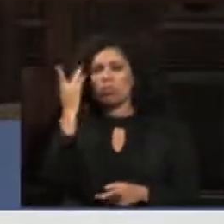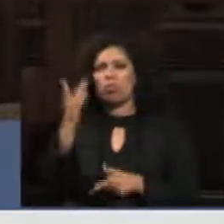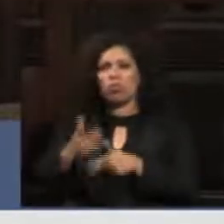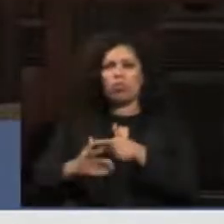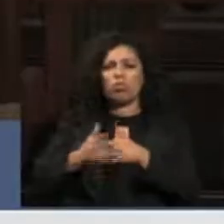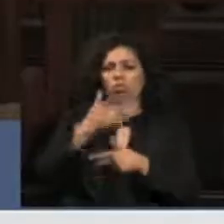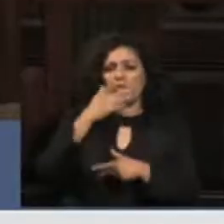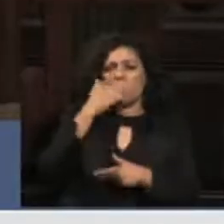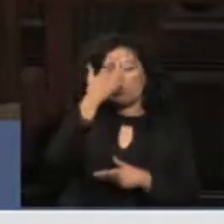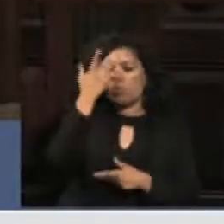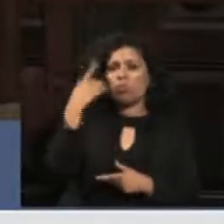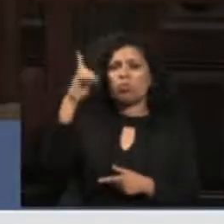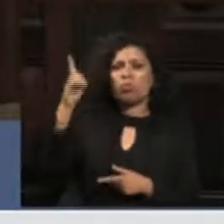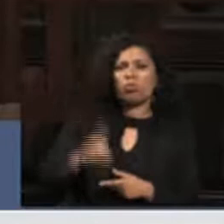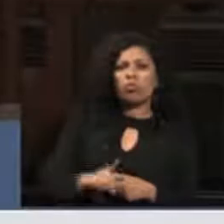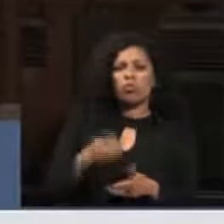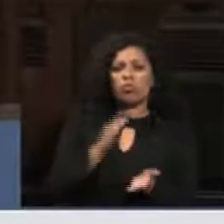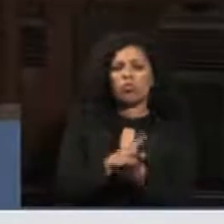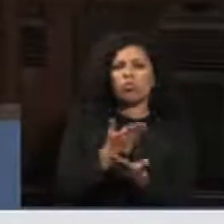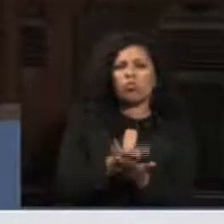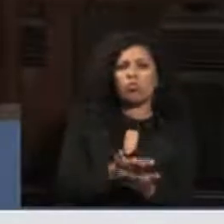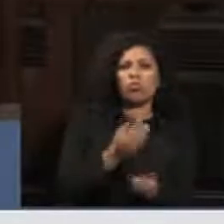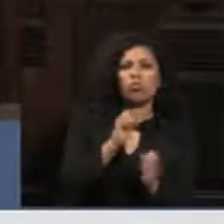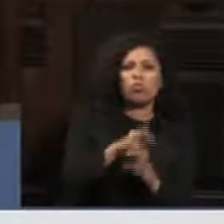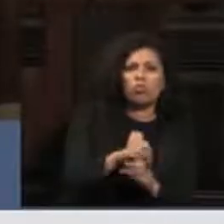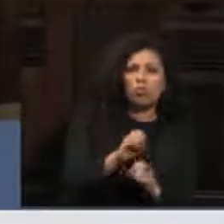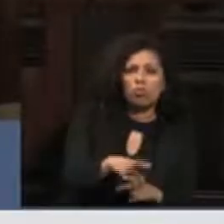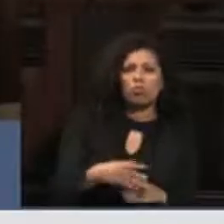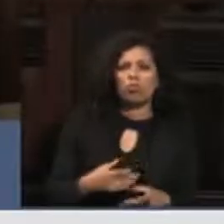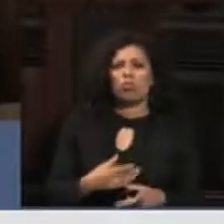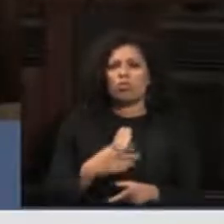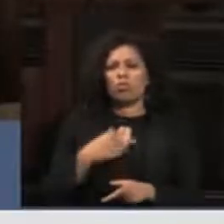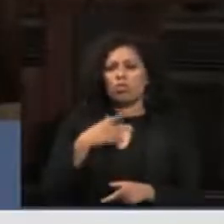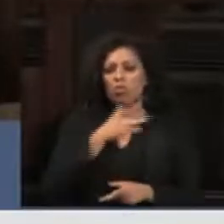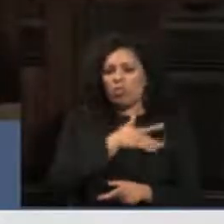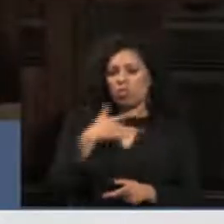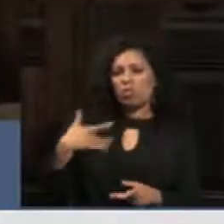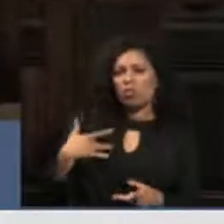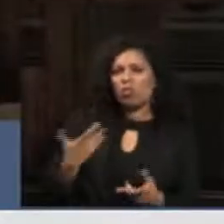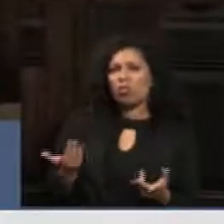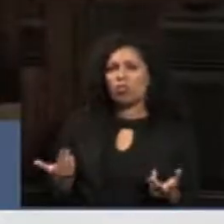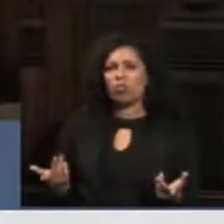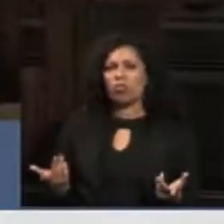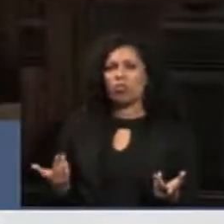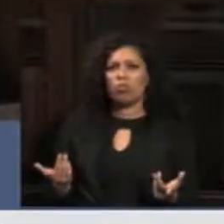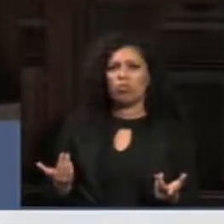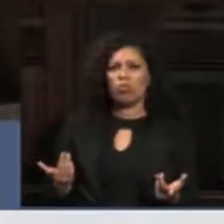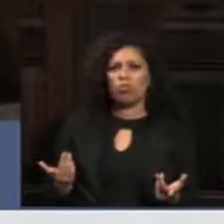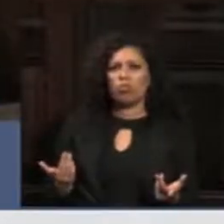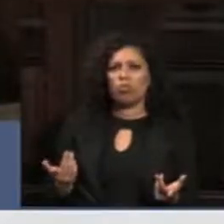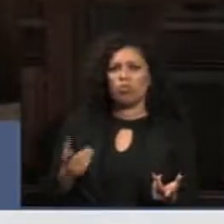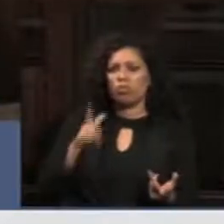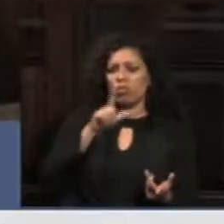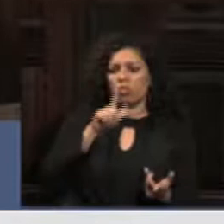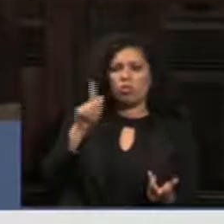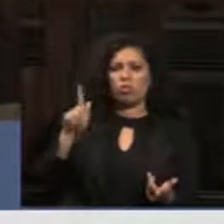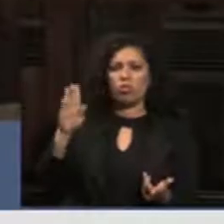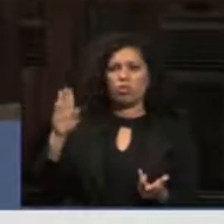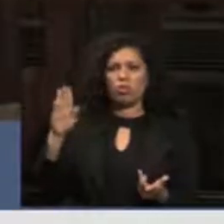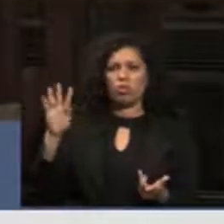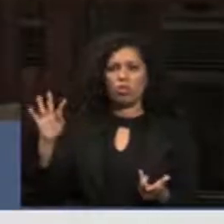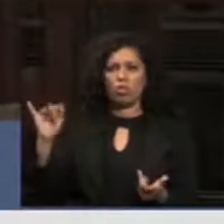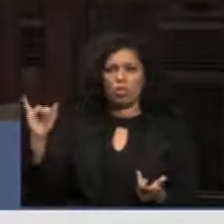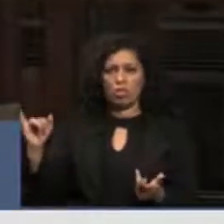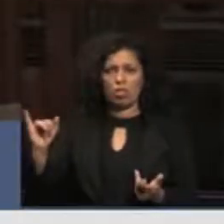em defesa da educação, que atuam em defesa da saúde, que atuam em defesa dos direitos LGBTs de continuar